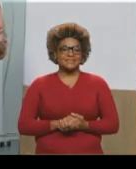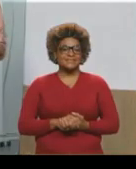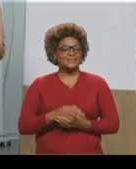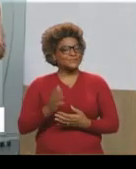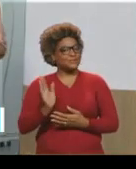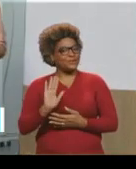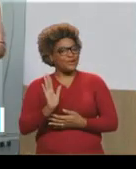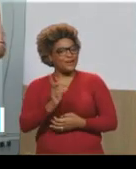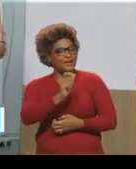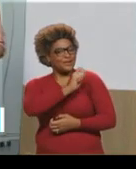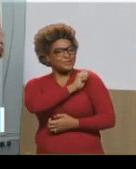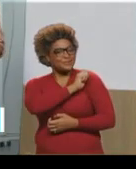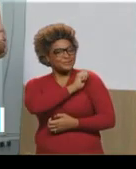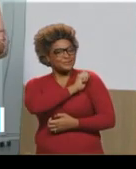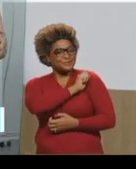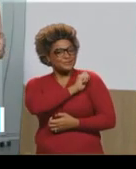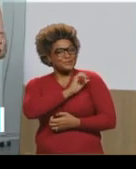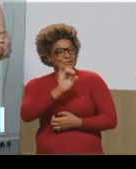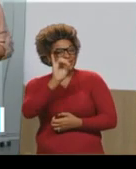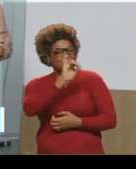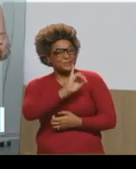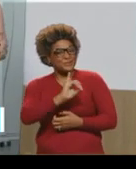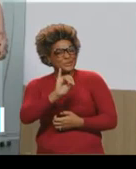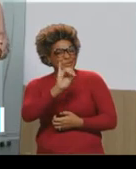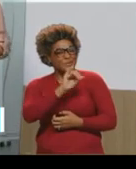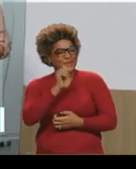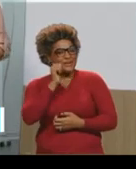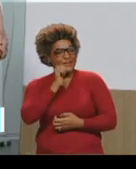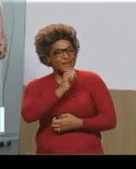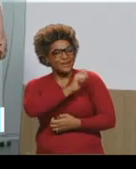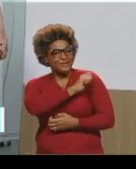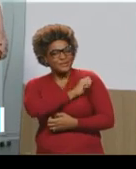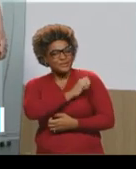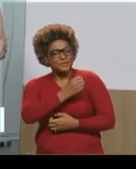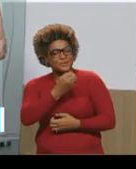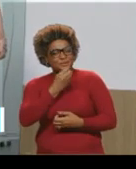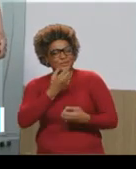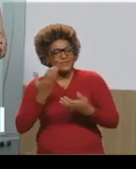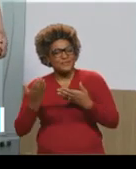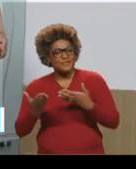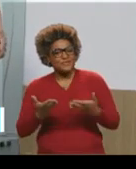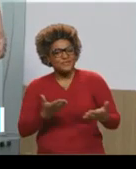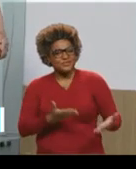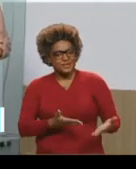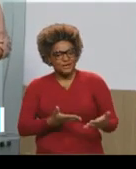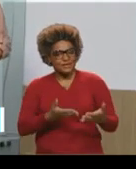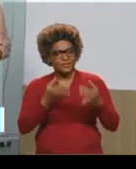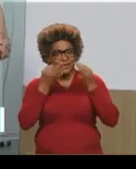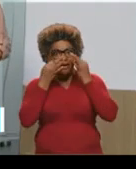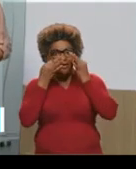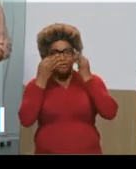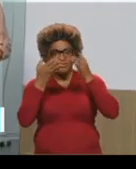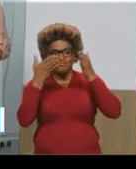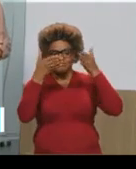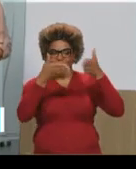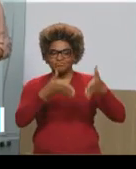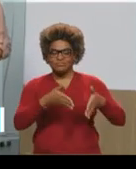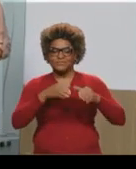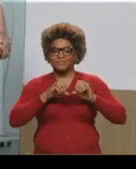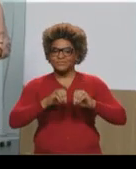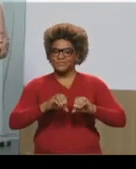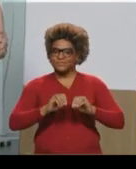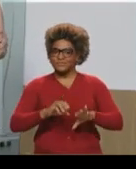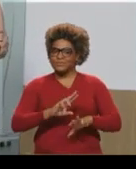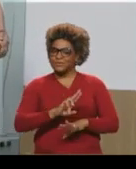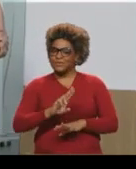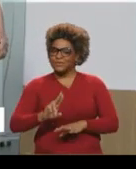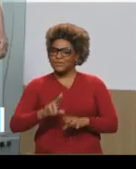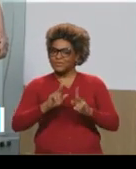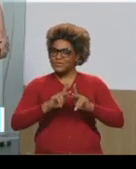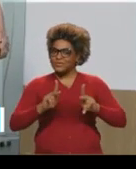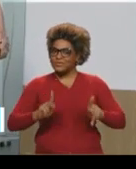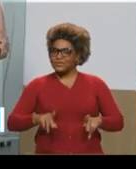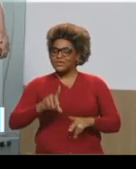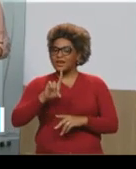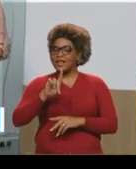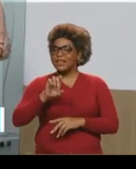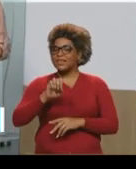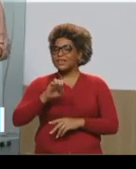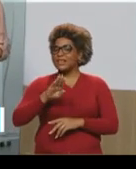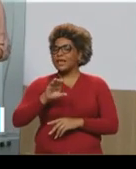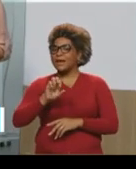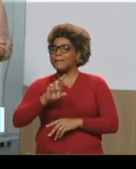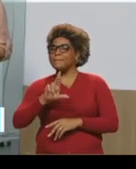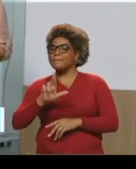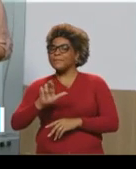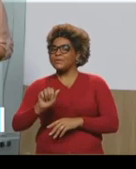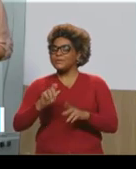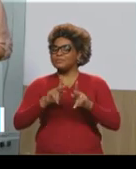Olá, aluno! Olá, aluna! Sejam mais uma vez bem-vindos ao Se Liga na Educação. Eu sou a professora Débora, professora de Química, e vamos dar continuidade ao